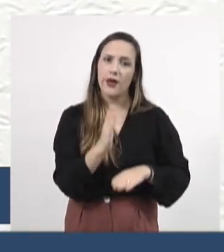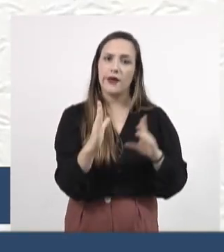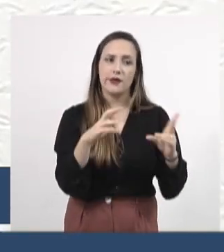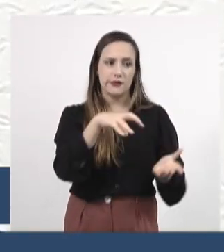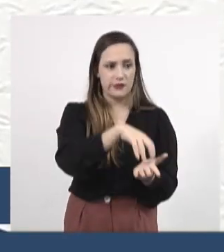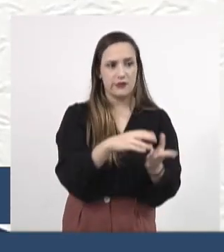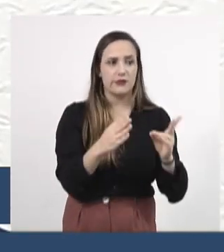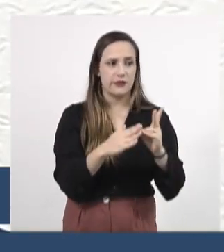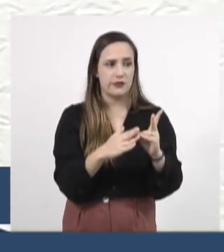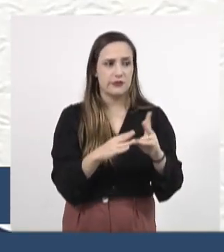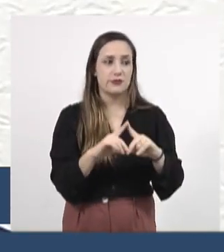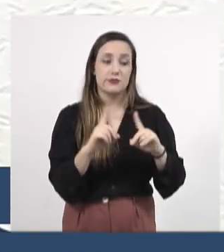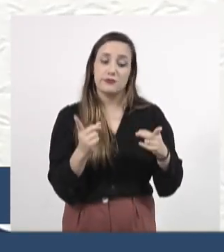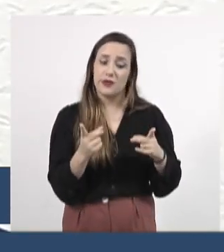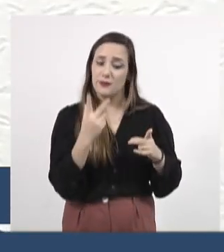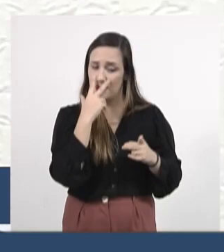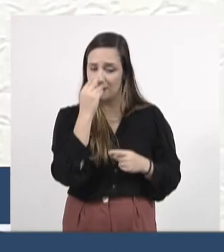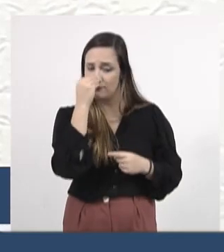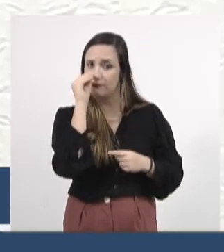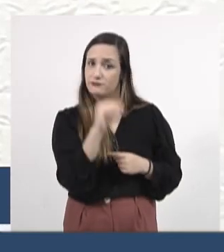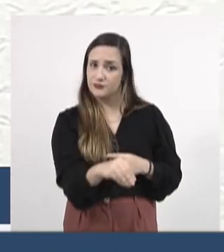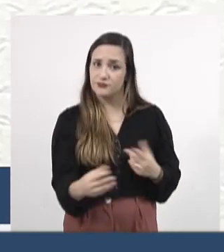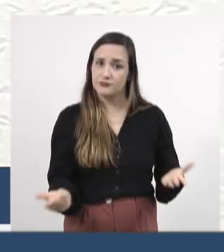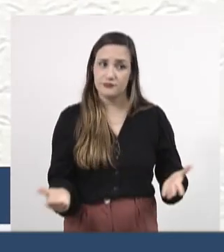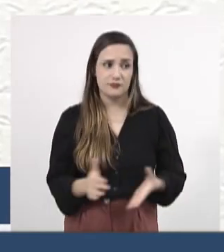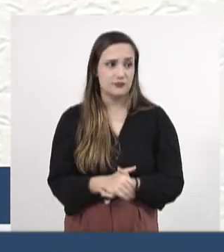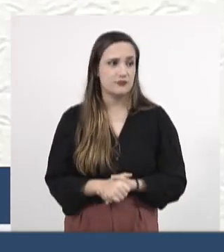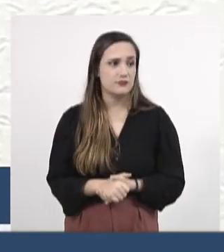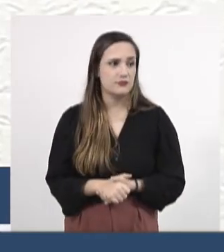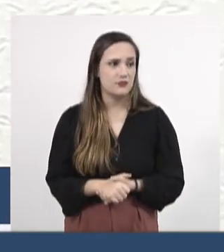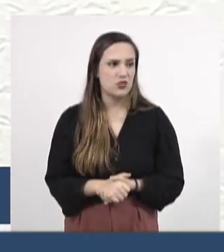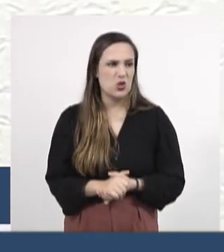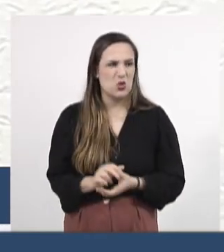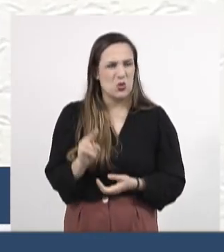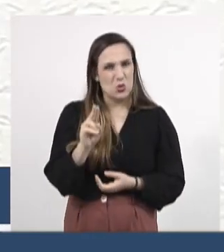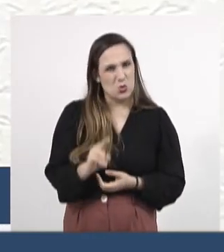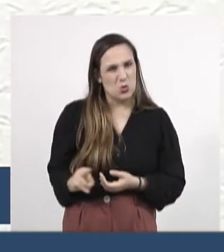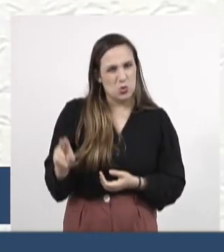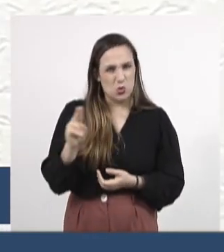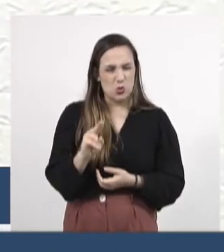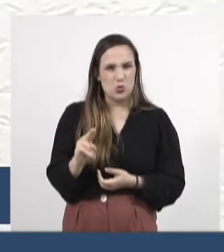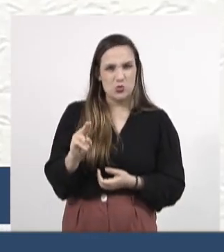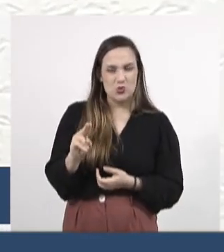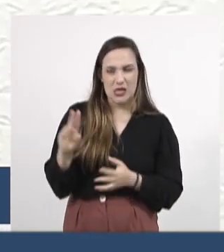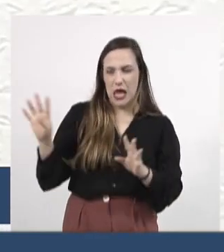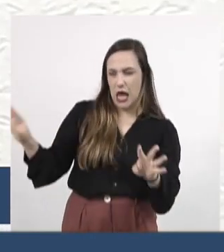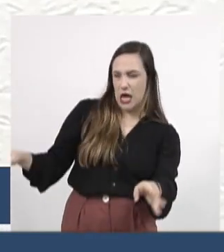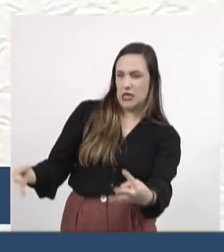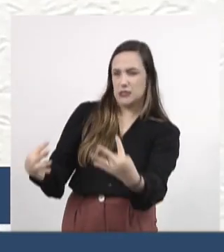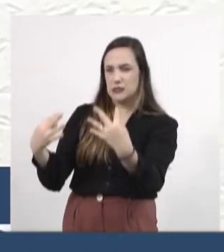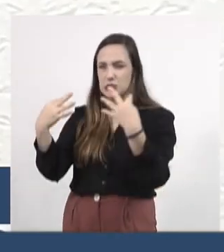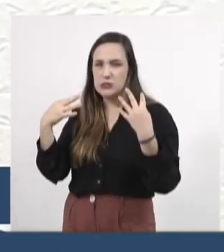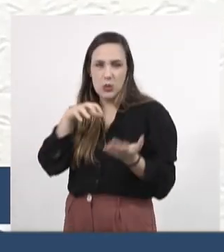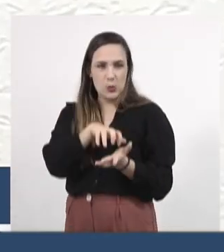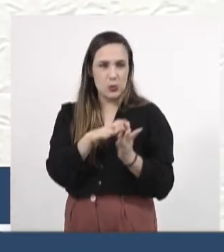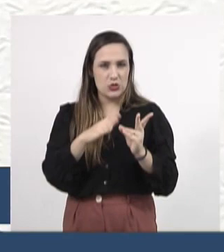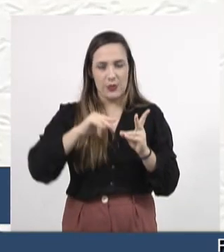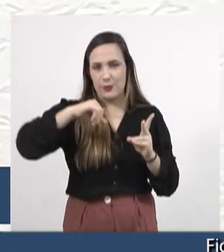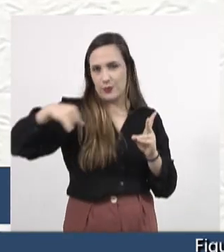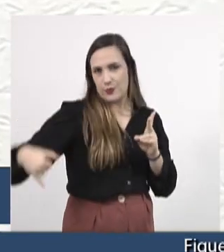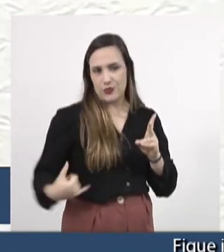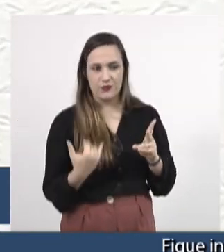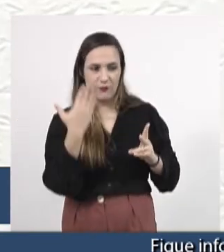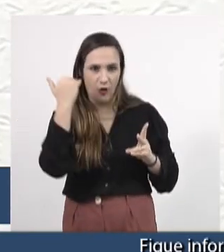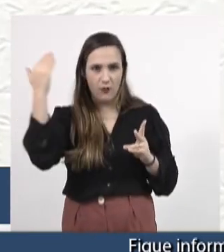realmente fazem descaso e usam holofote, mas a situação dos índios na aldeia não